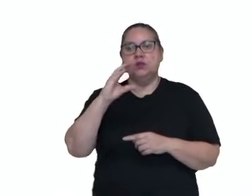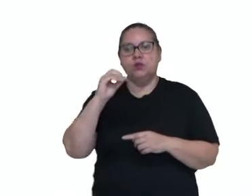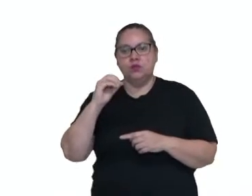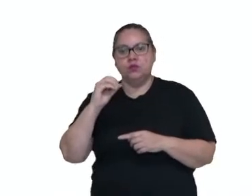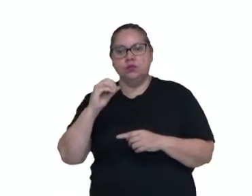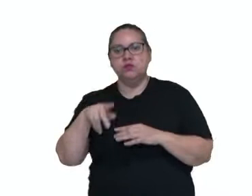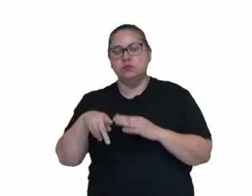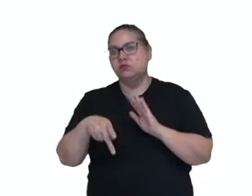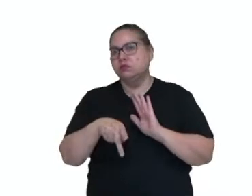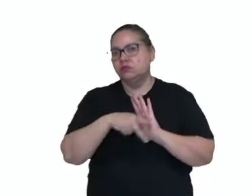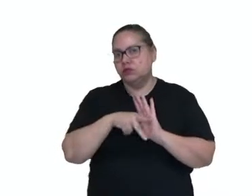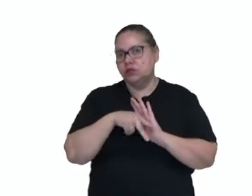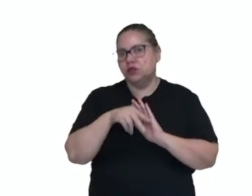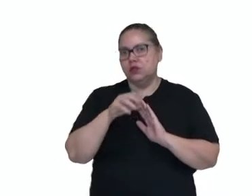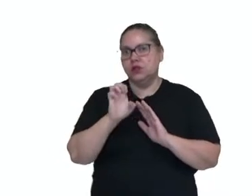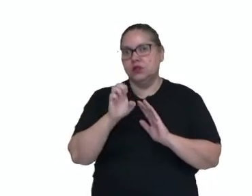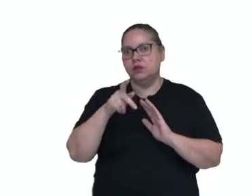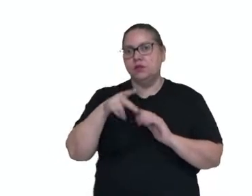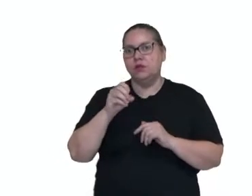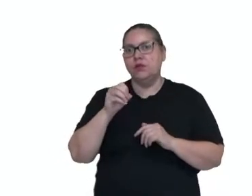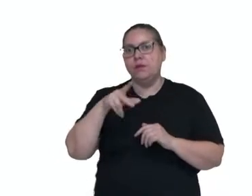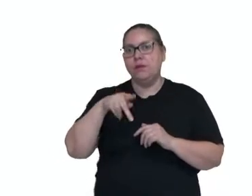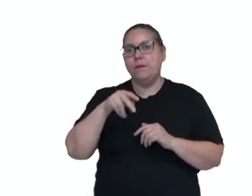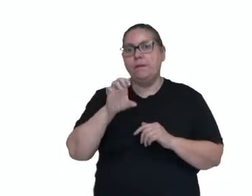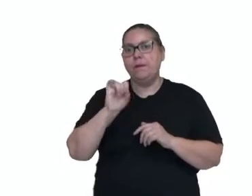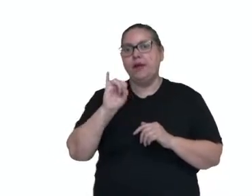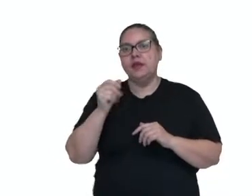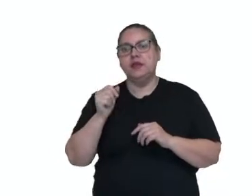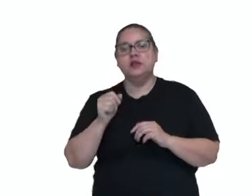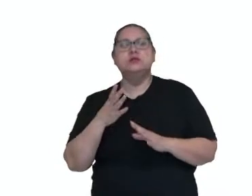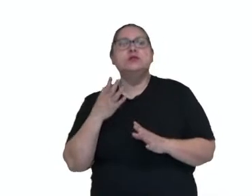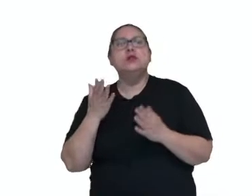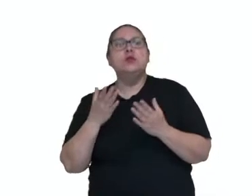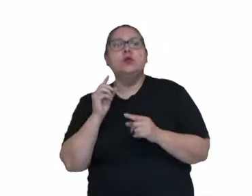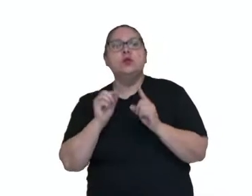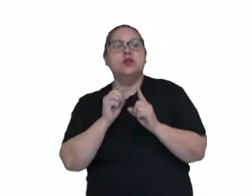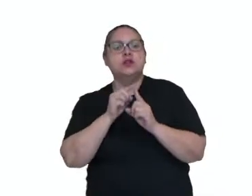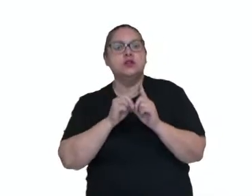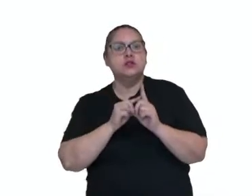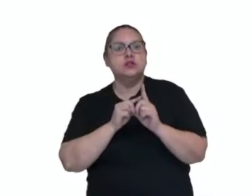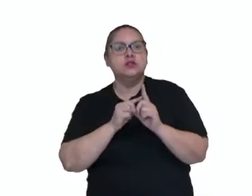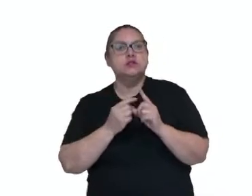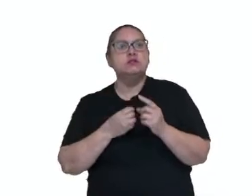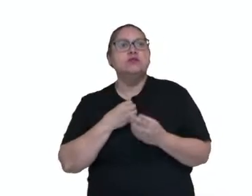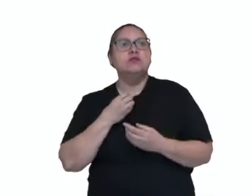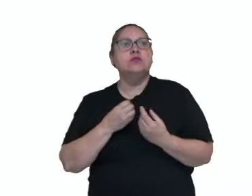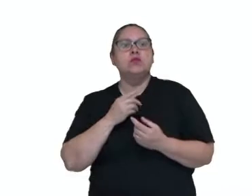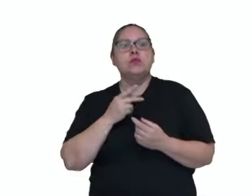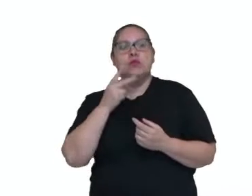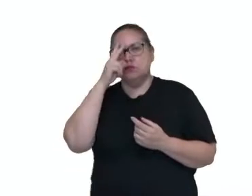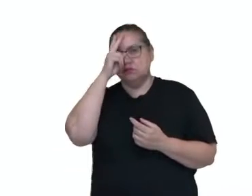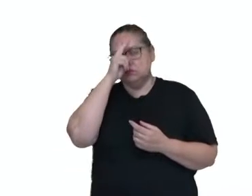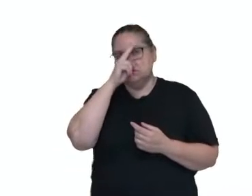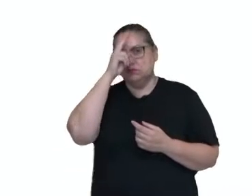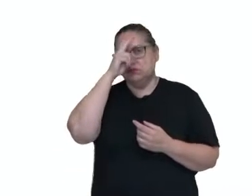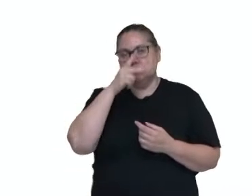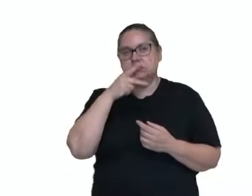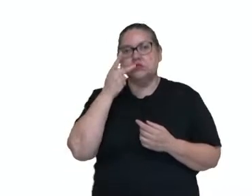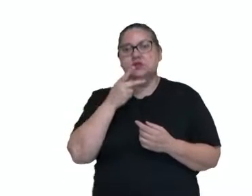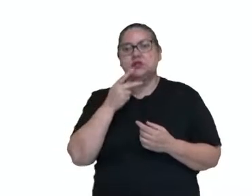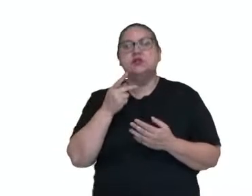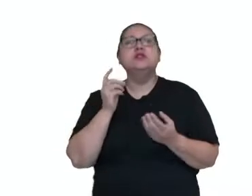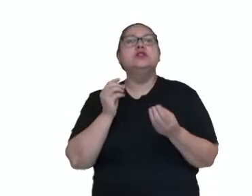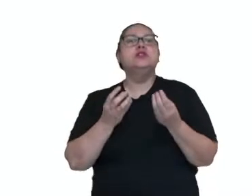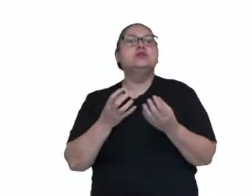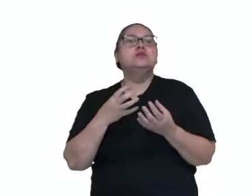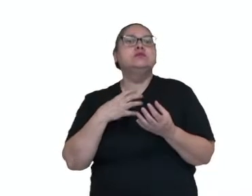essa epopeia, nós sabemos que é o quê? O gênero épico conta uma história de que